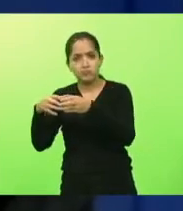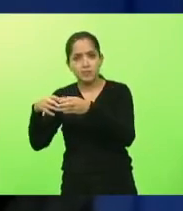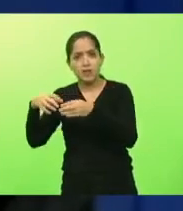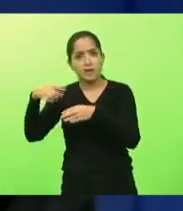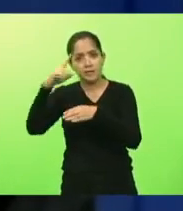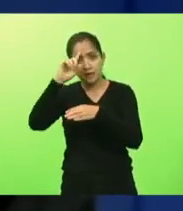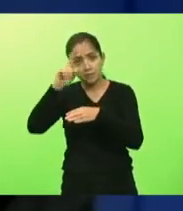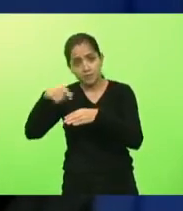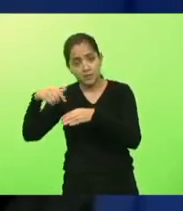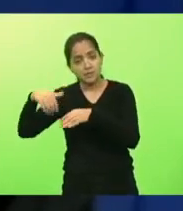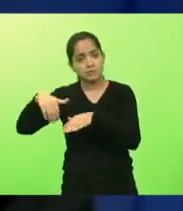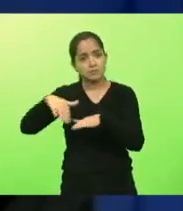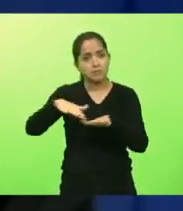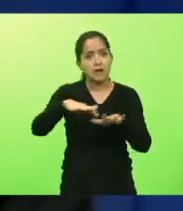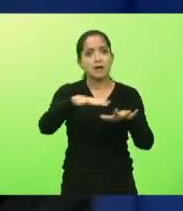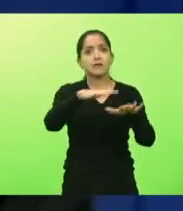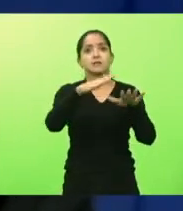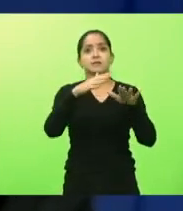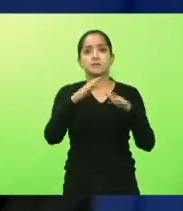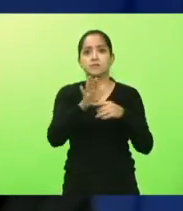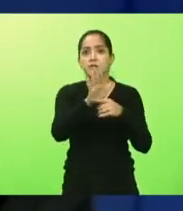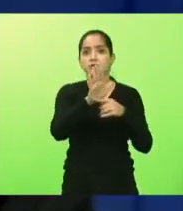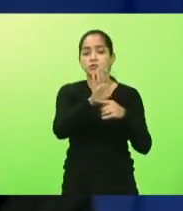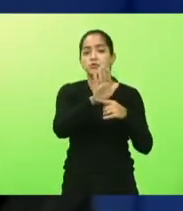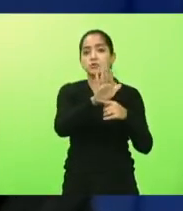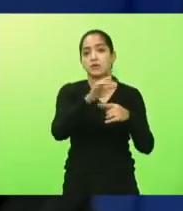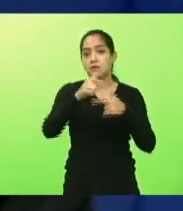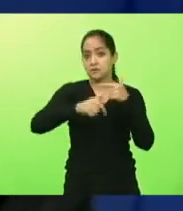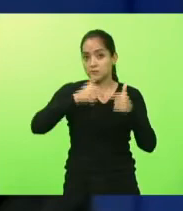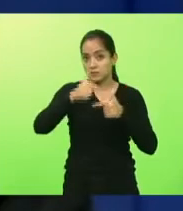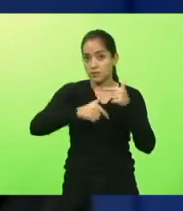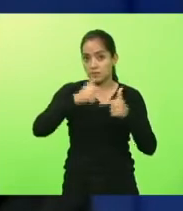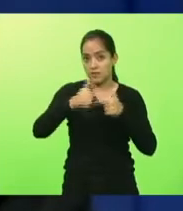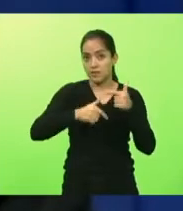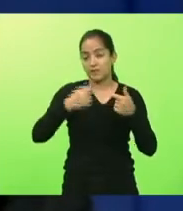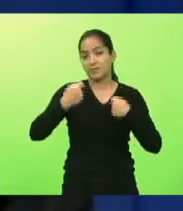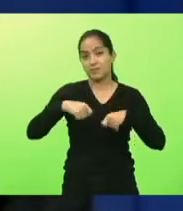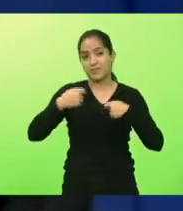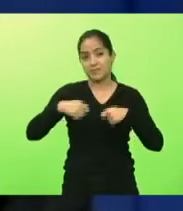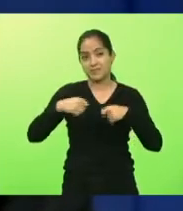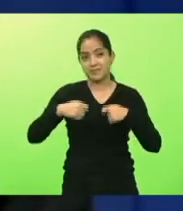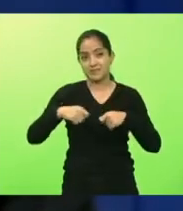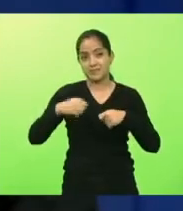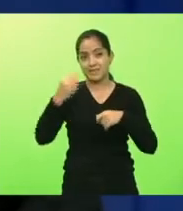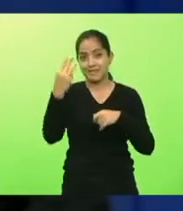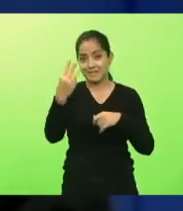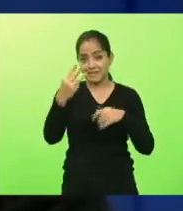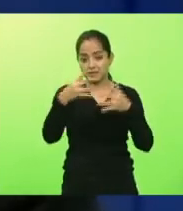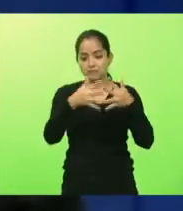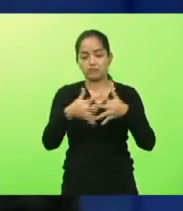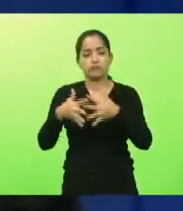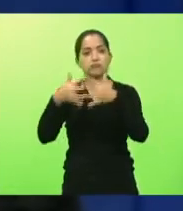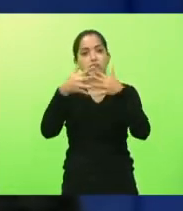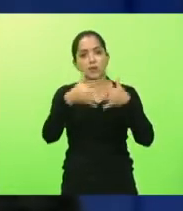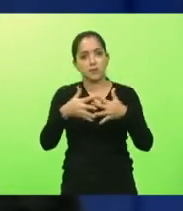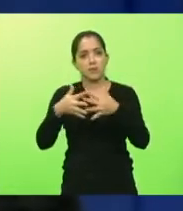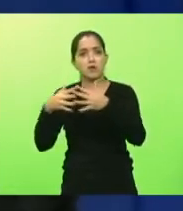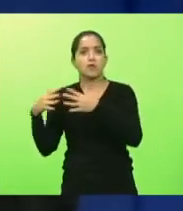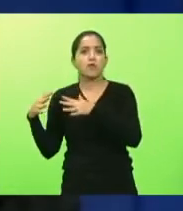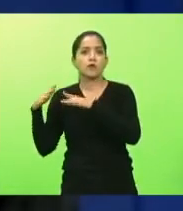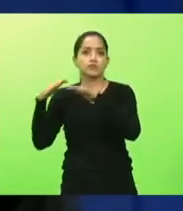29 homens que estão trabalhando, colaboradores aqui na região. Ontem vieram 3 caminhões que tiram o